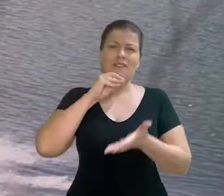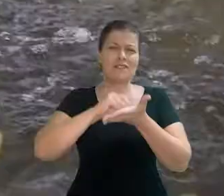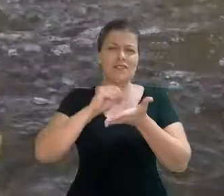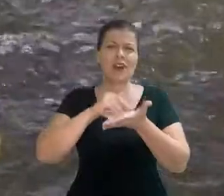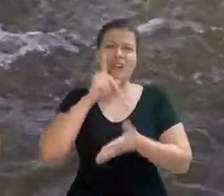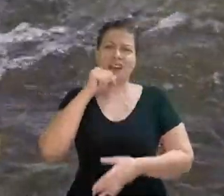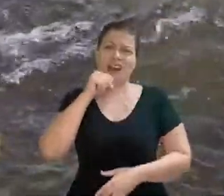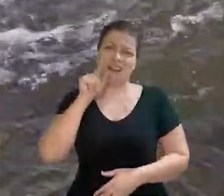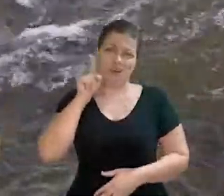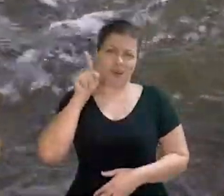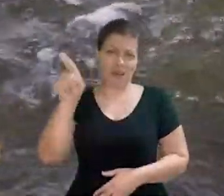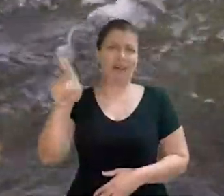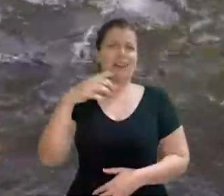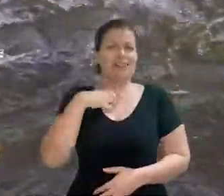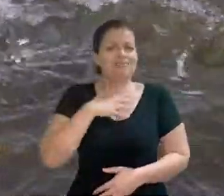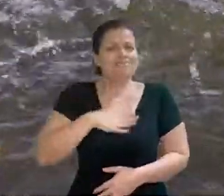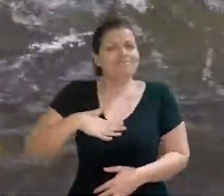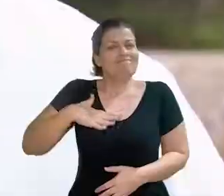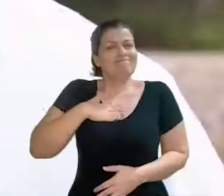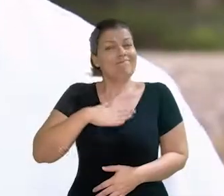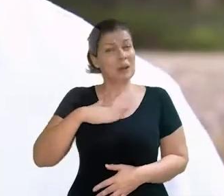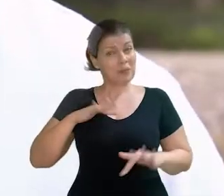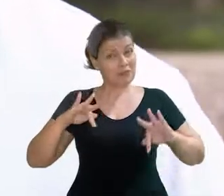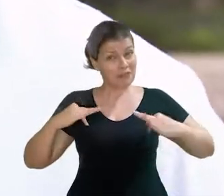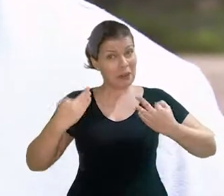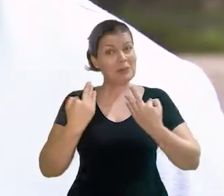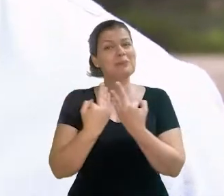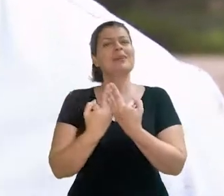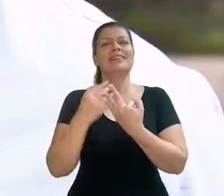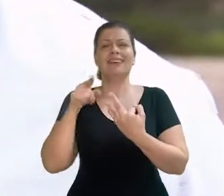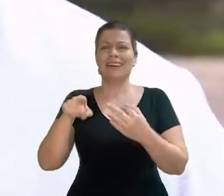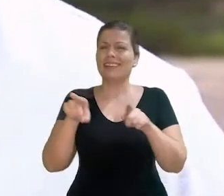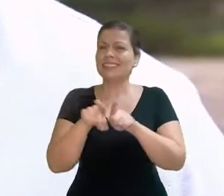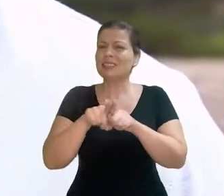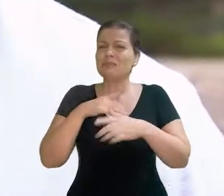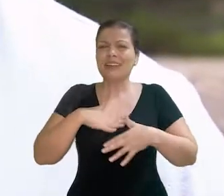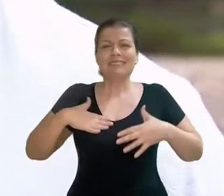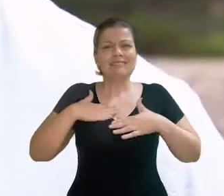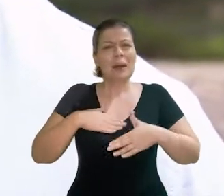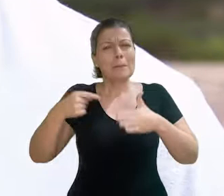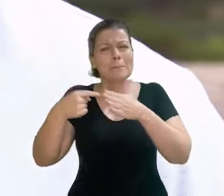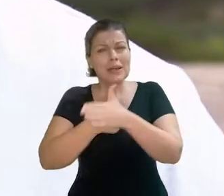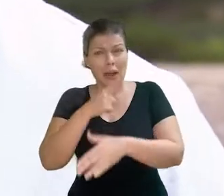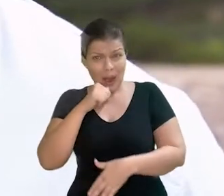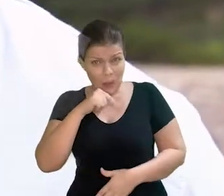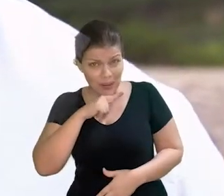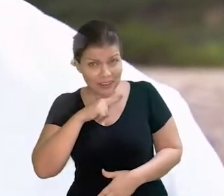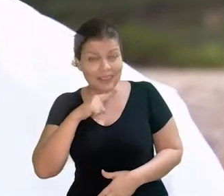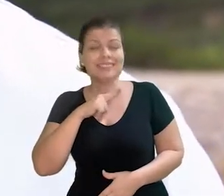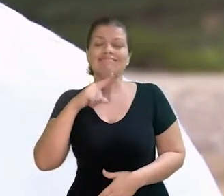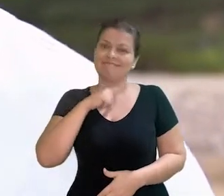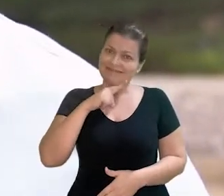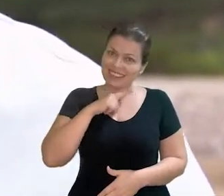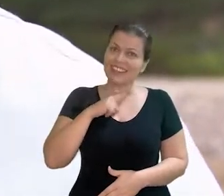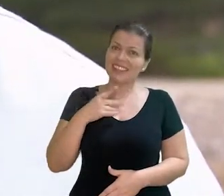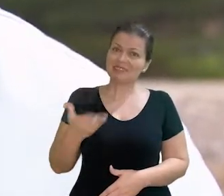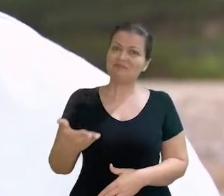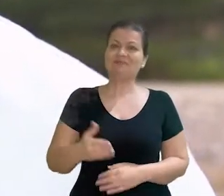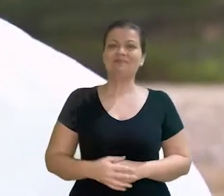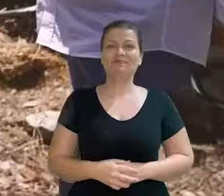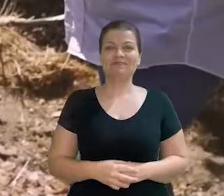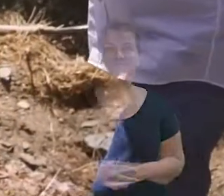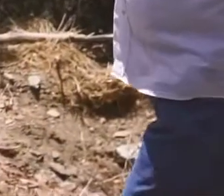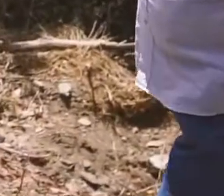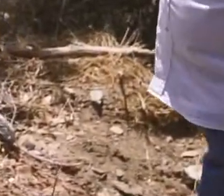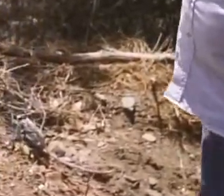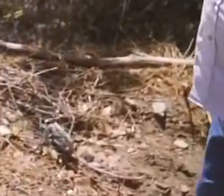da falta d'água lá no estado né e é muito gratificante e minha família toda satisfeita todo mundo pergunta a água tá chegando ta chegando aí chegou